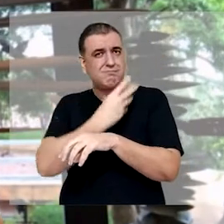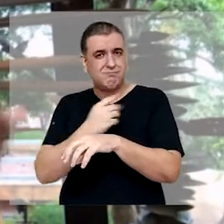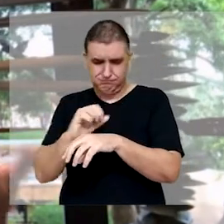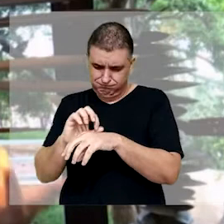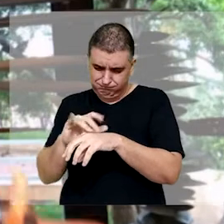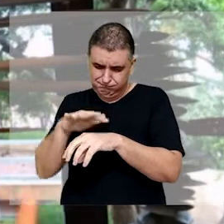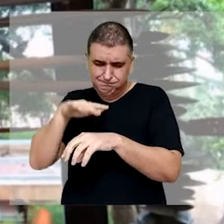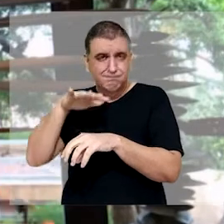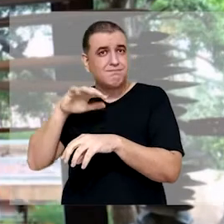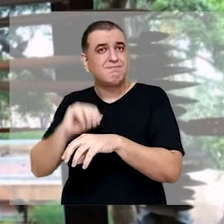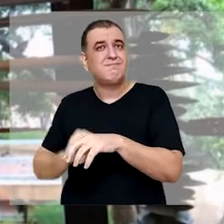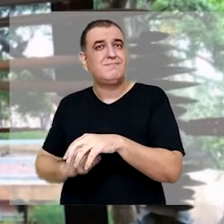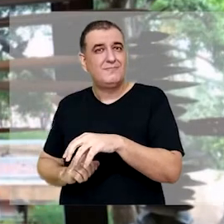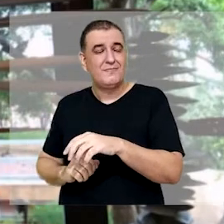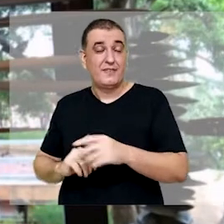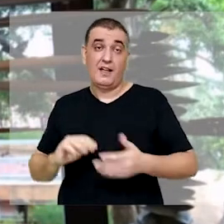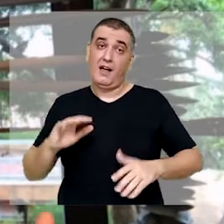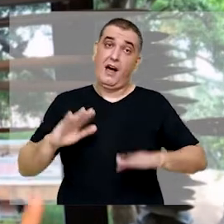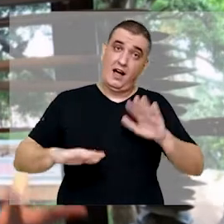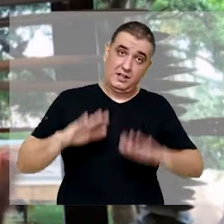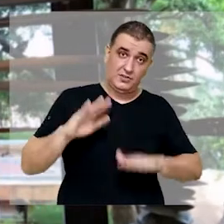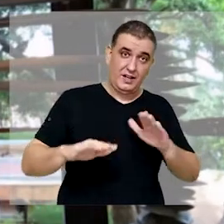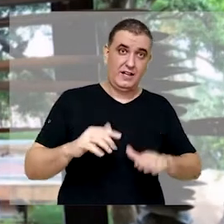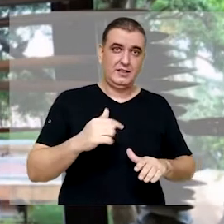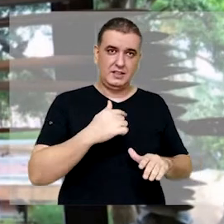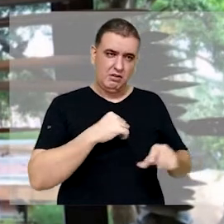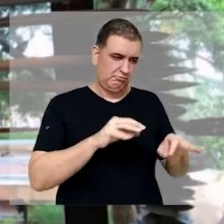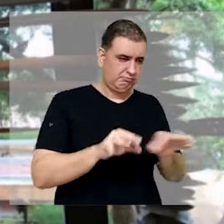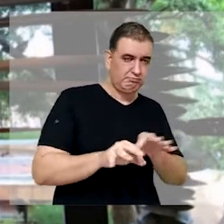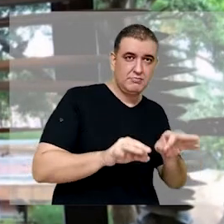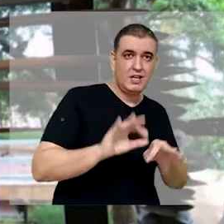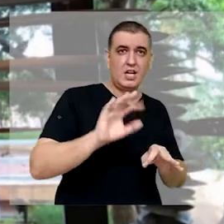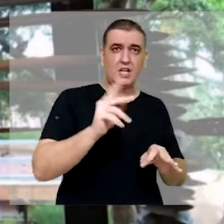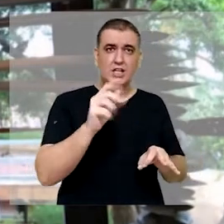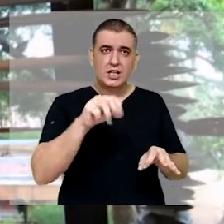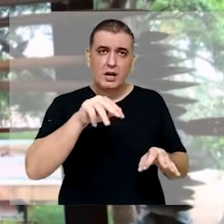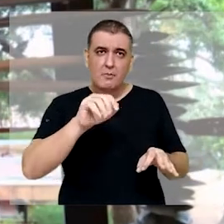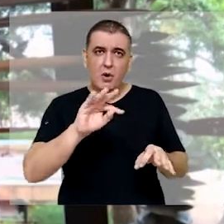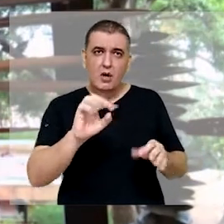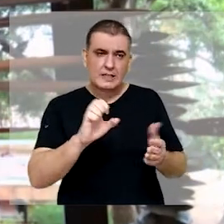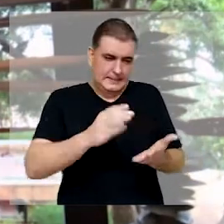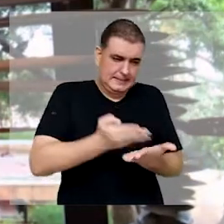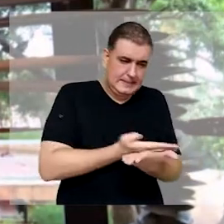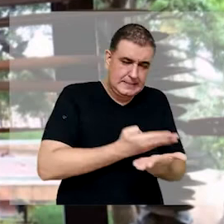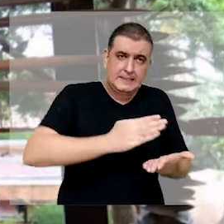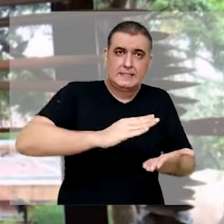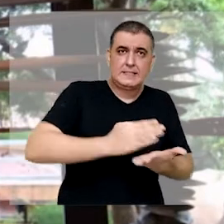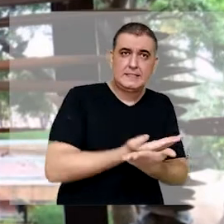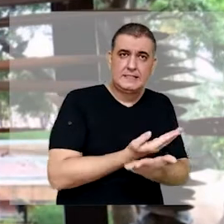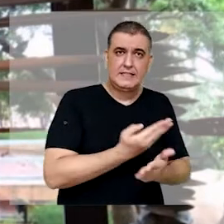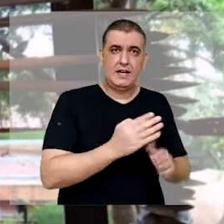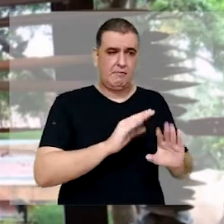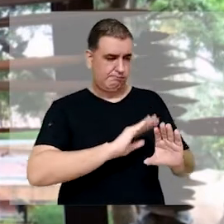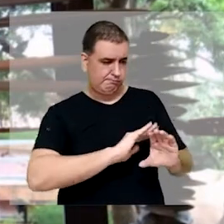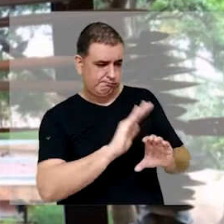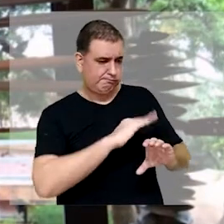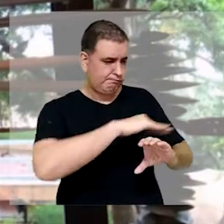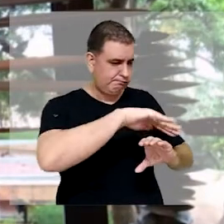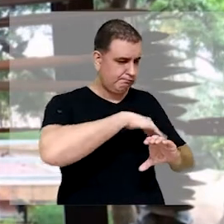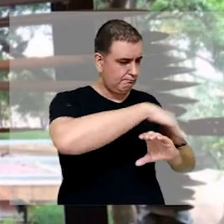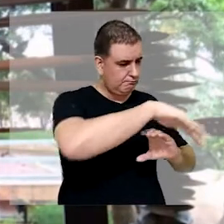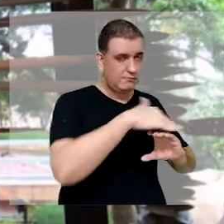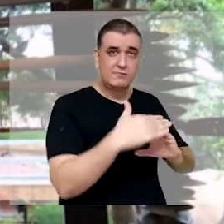ferve e ele aflora a superfície. Ou então eu ponho um chamote e raspo a superfície com